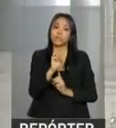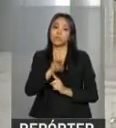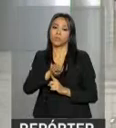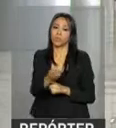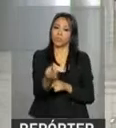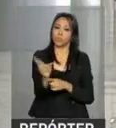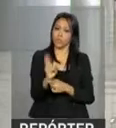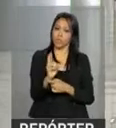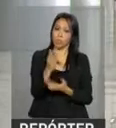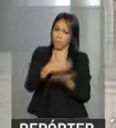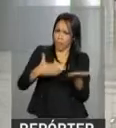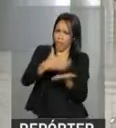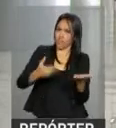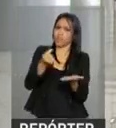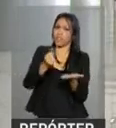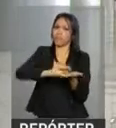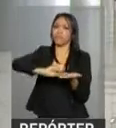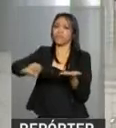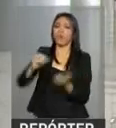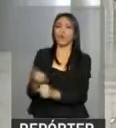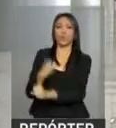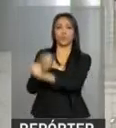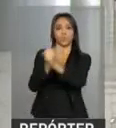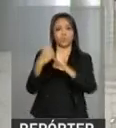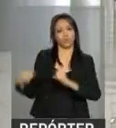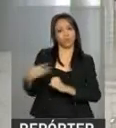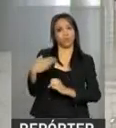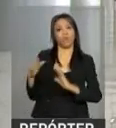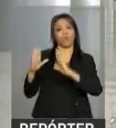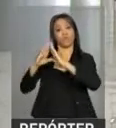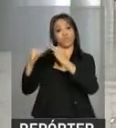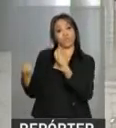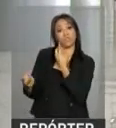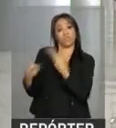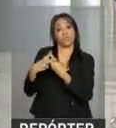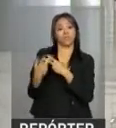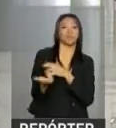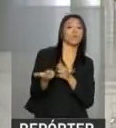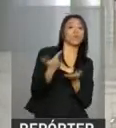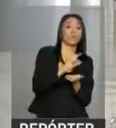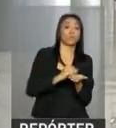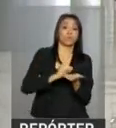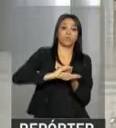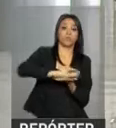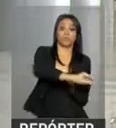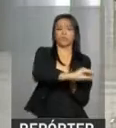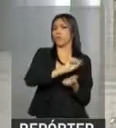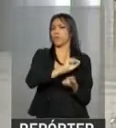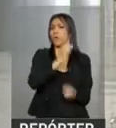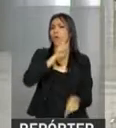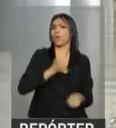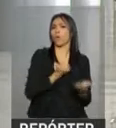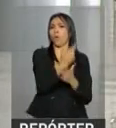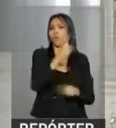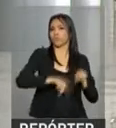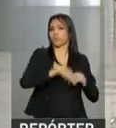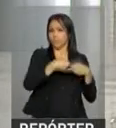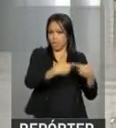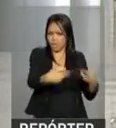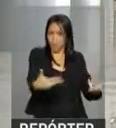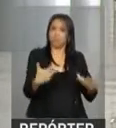Uma parte desse dinheiro vai para a construção de novos presídios e outra parte para aquisição de equipamentos.